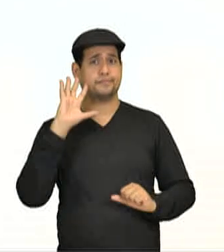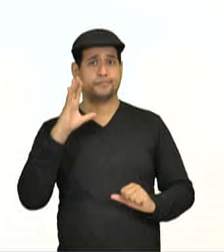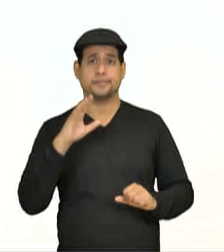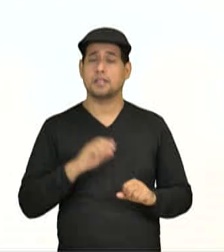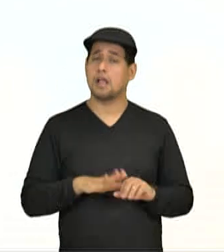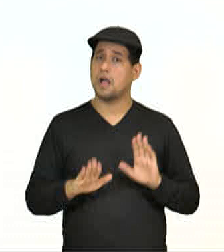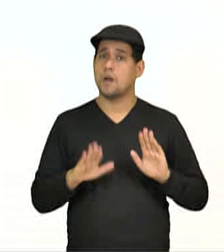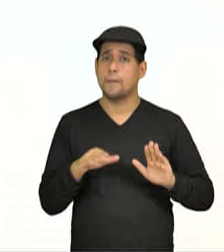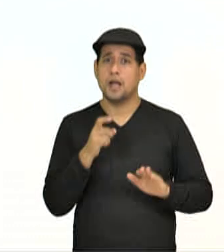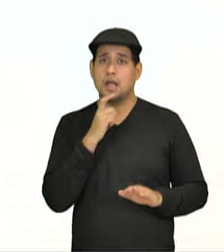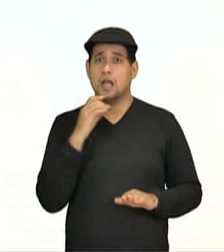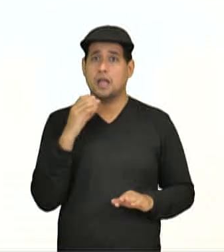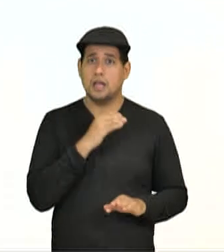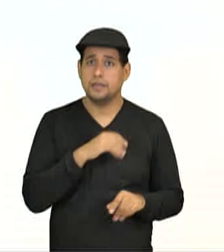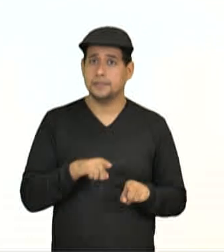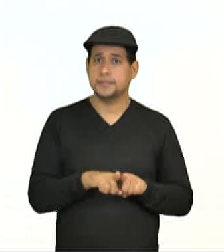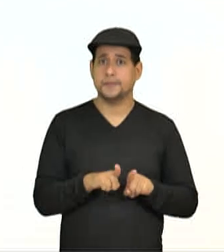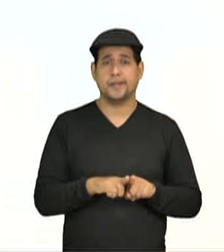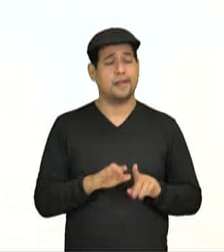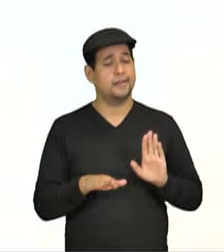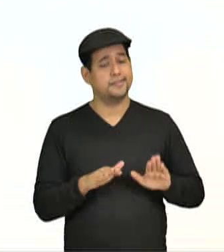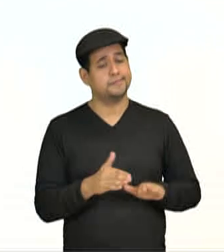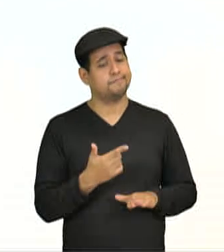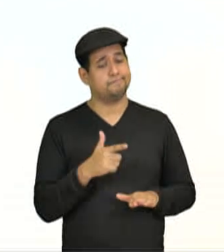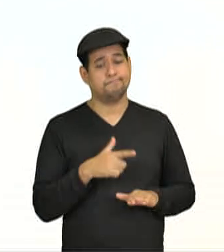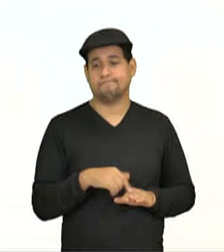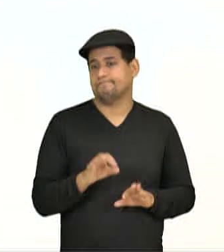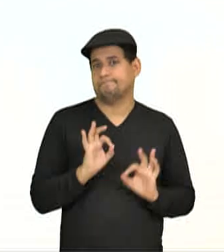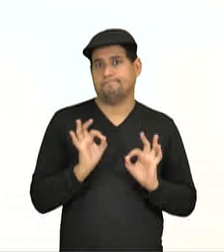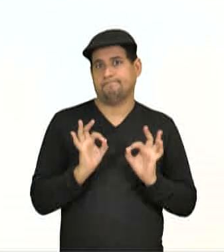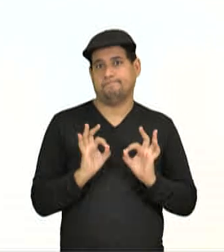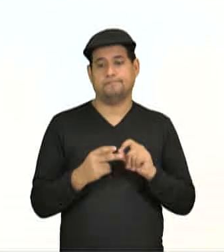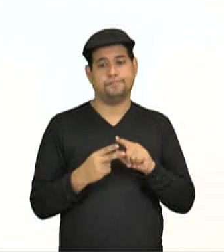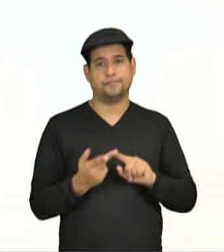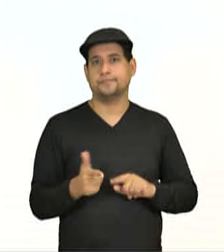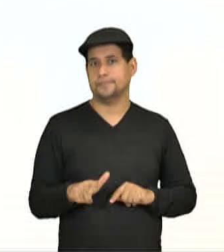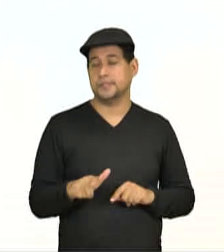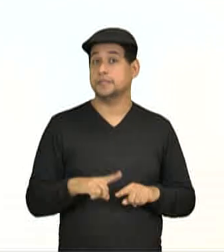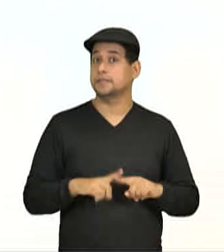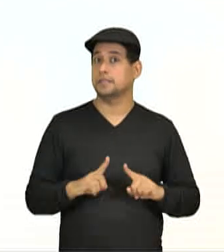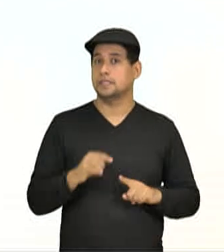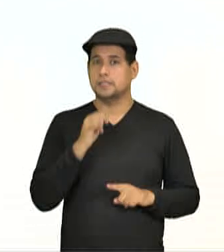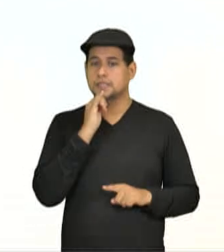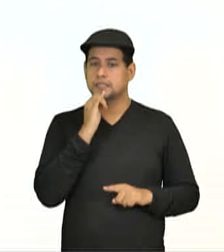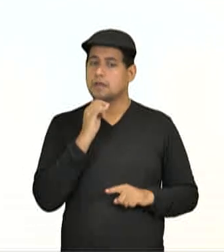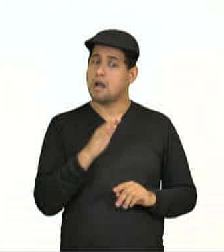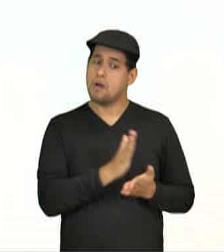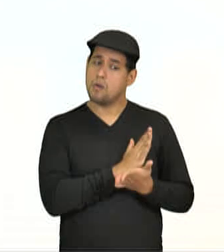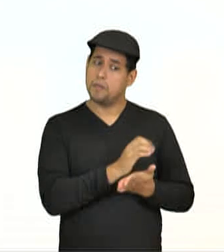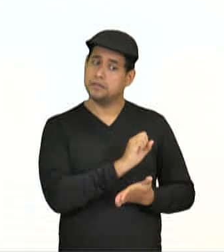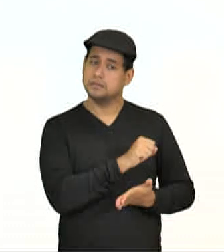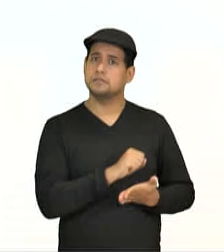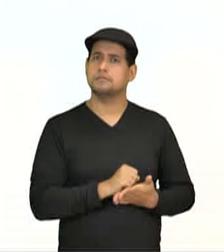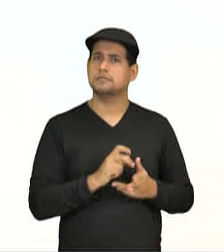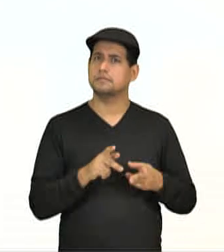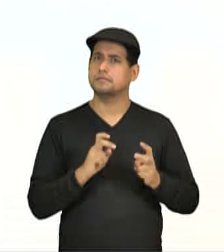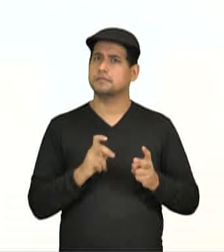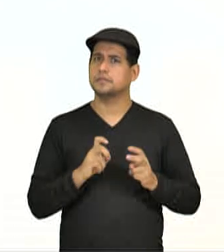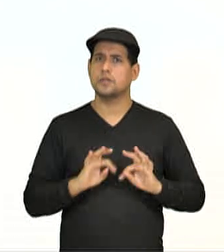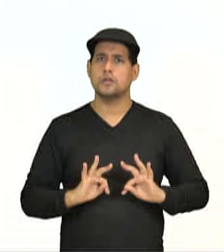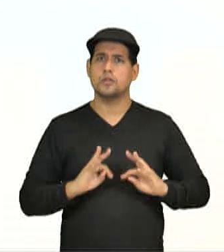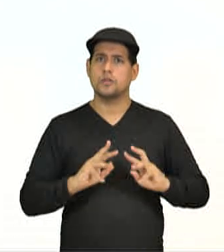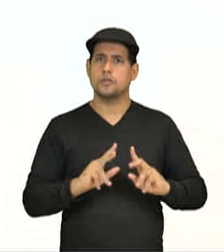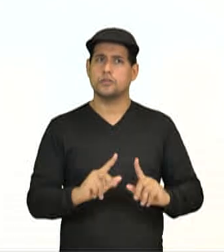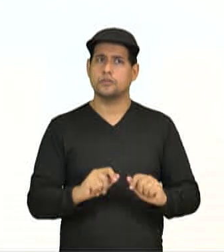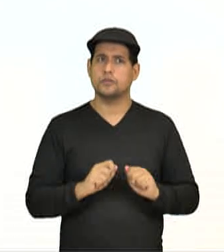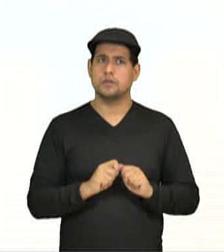que algumas temperaturas não se manifestem duas vezes, mas outras sim, né? Olha aqui, ó.